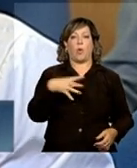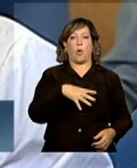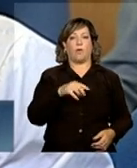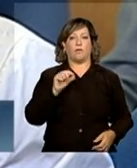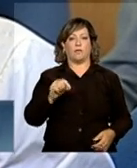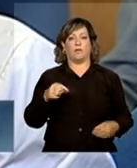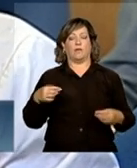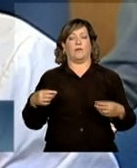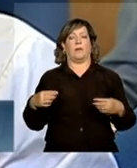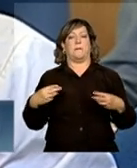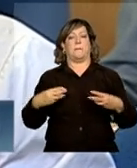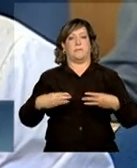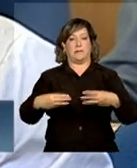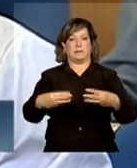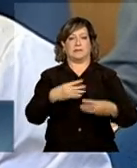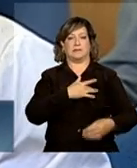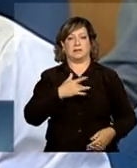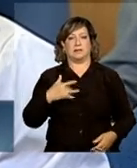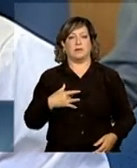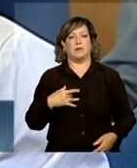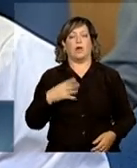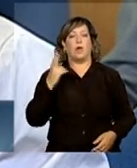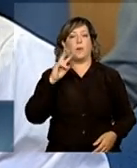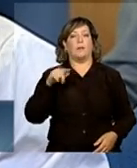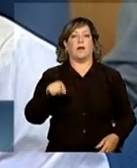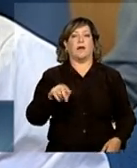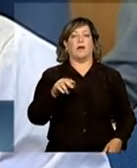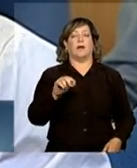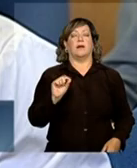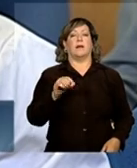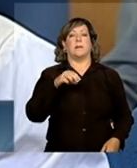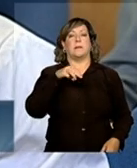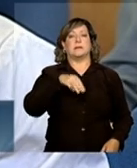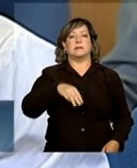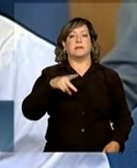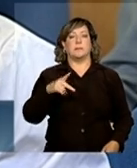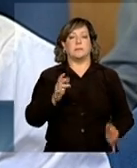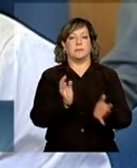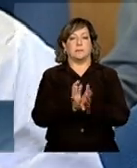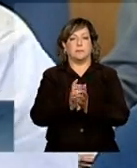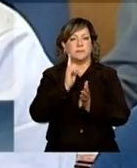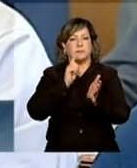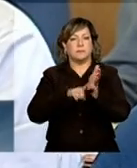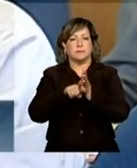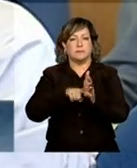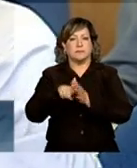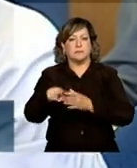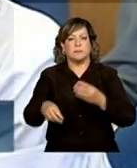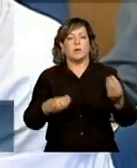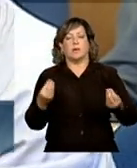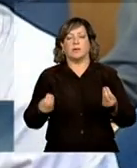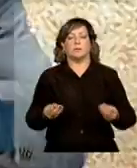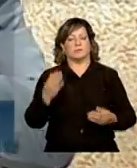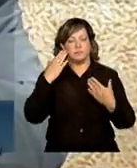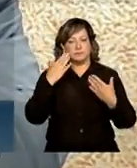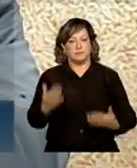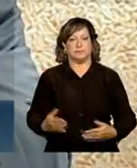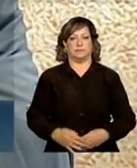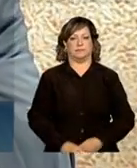Arthur kouro a fato do Ministério Público tá investigando ele pela consultoria por idade administrativa